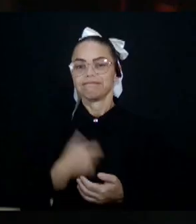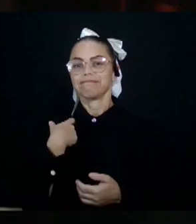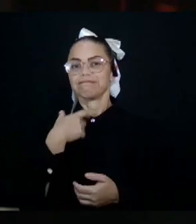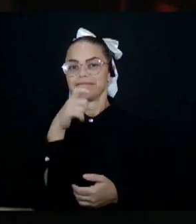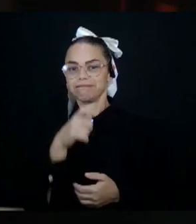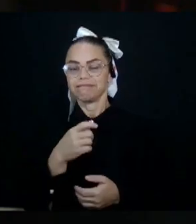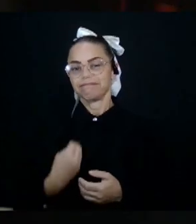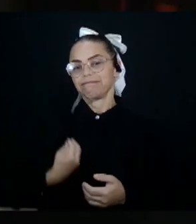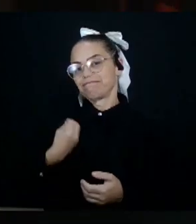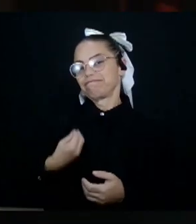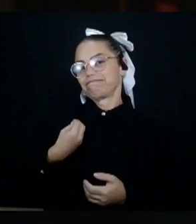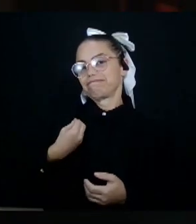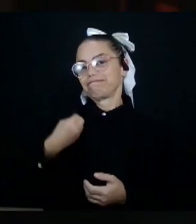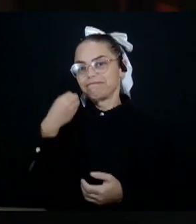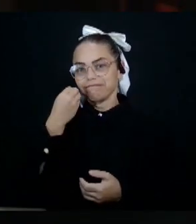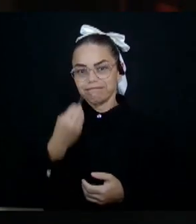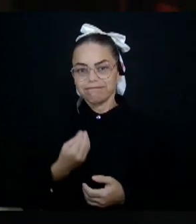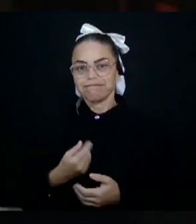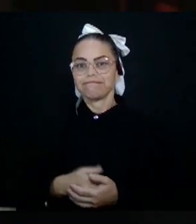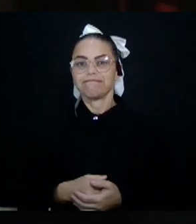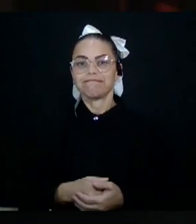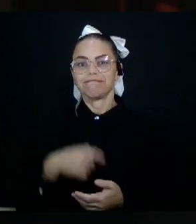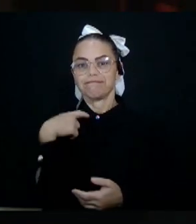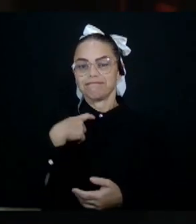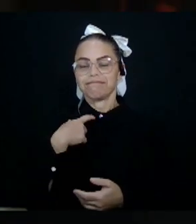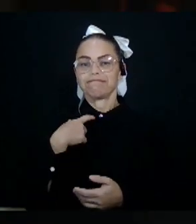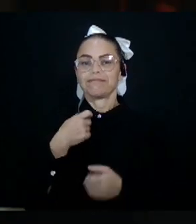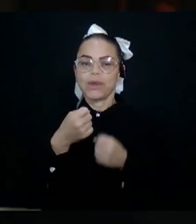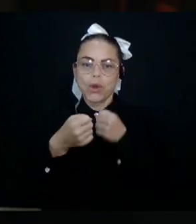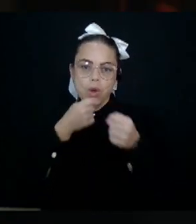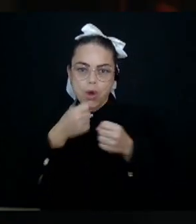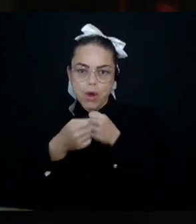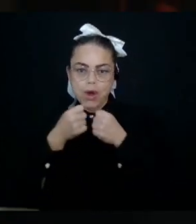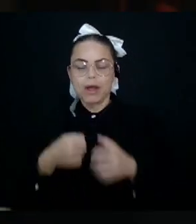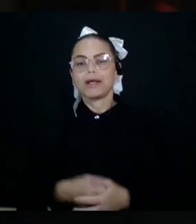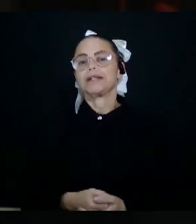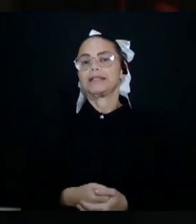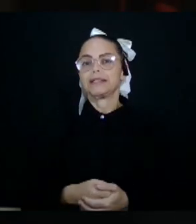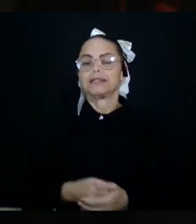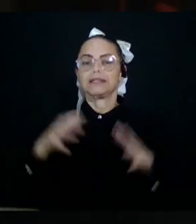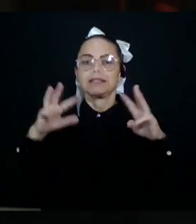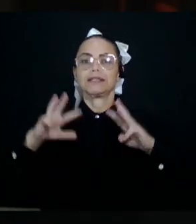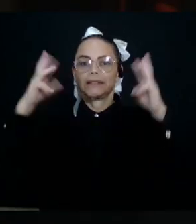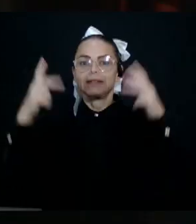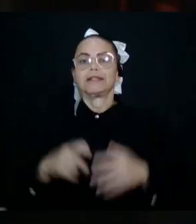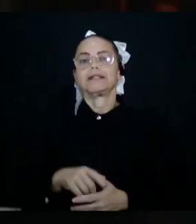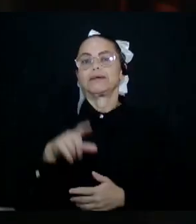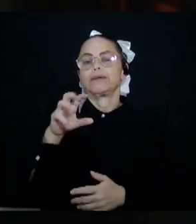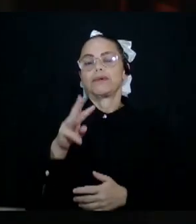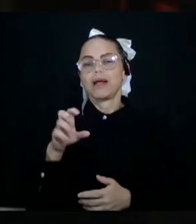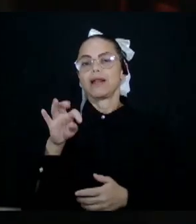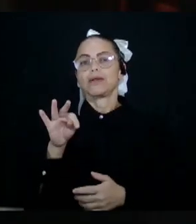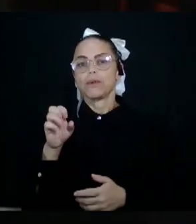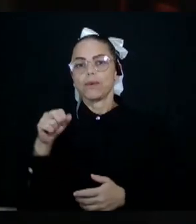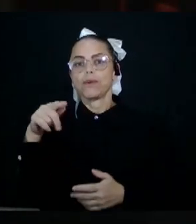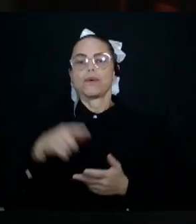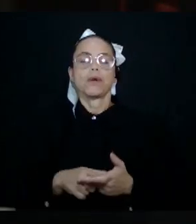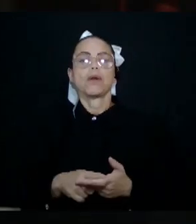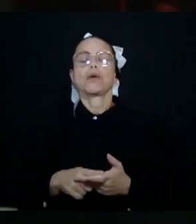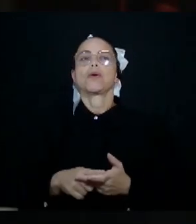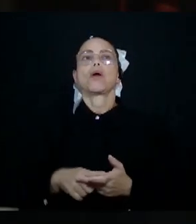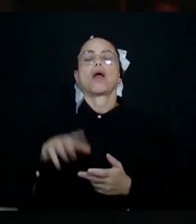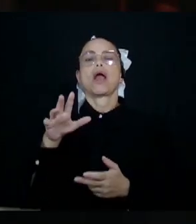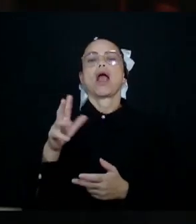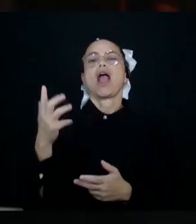isso na pele. Ele é jornalista, repórter de grandes eventos, Wellington Mello, ele cobre Rock in Rio, Carnaval do